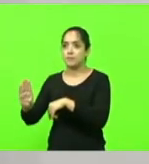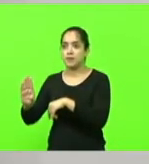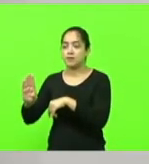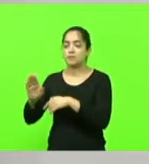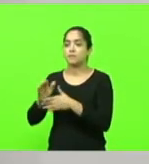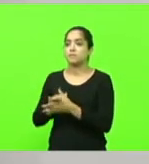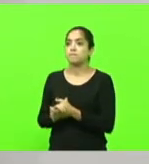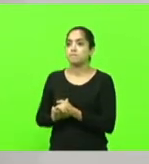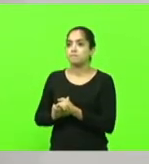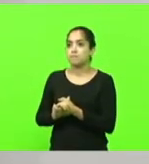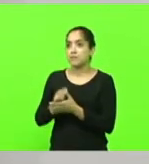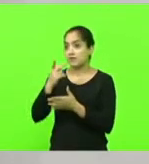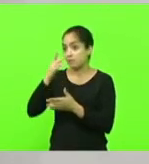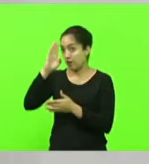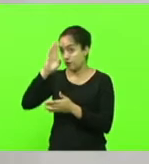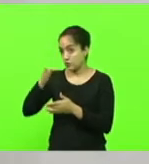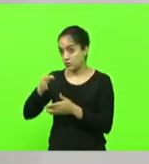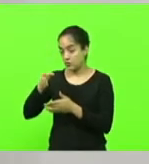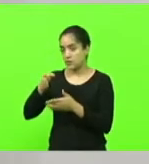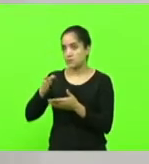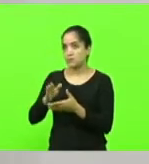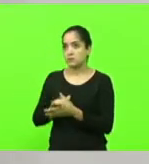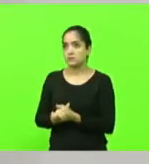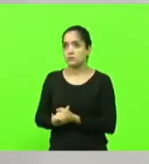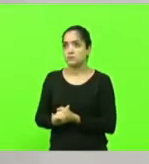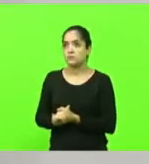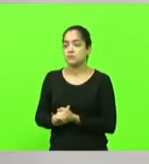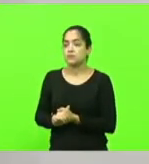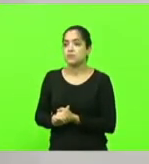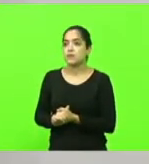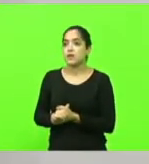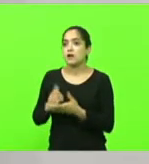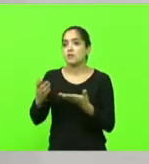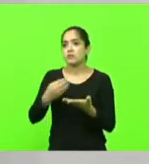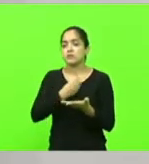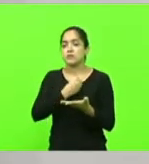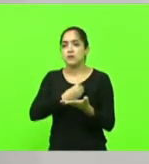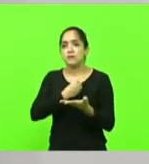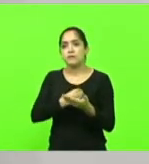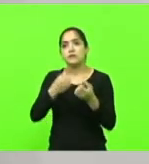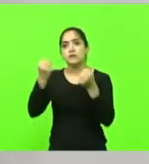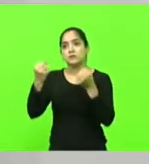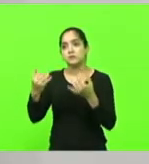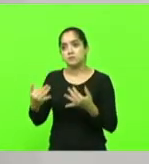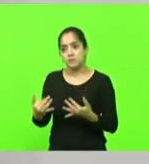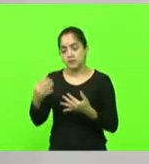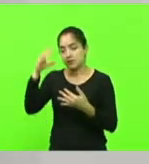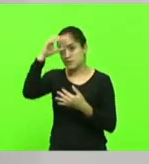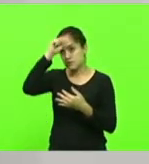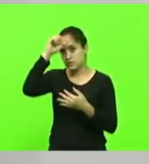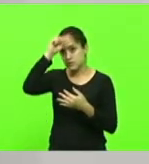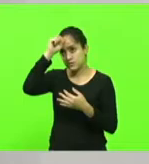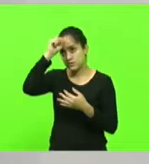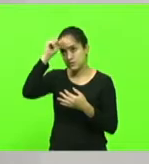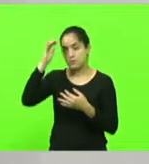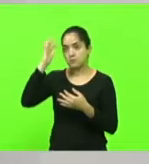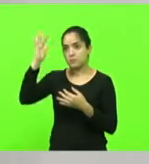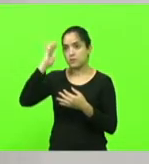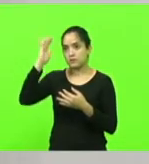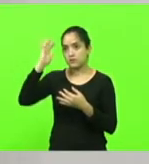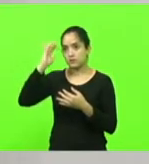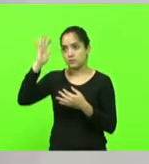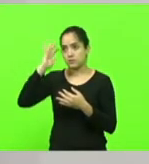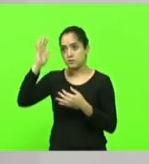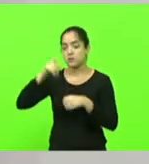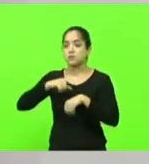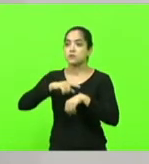afiada. Coisas... 30 segundos, deputado. Coisas que a vida conta, que nos ensina e que nos faz refletir sobre o